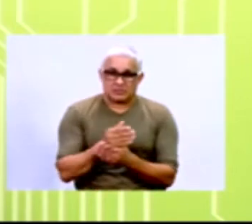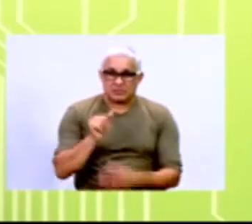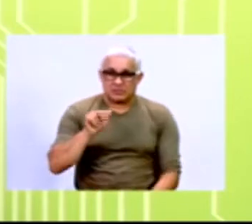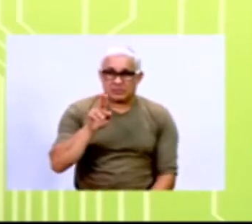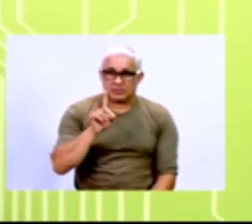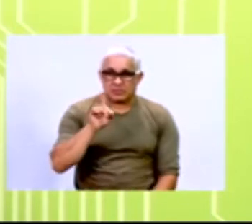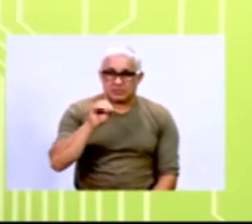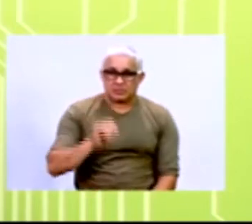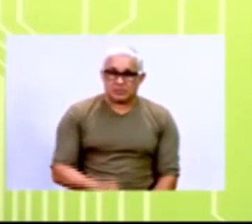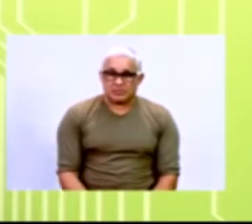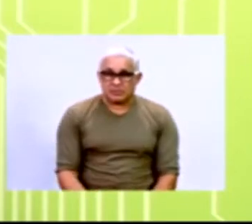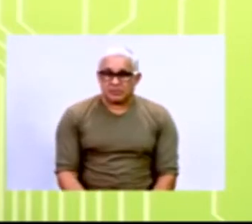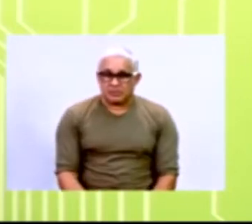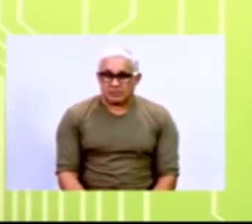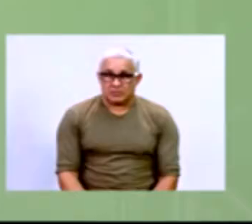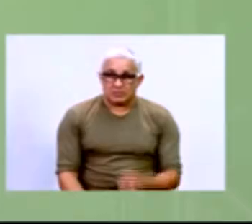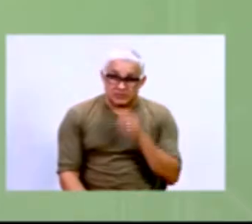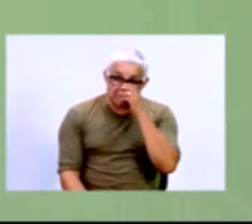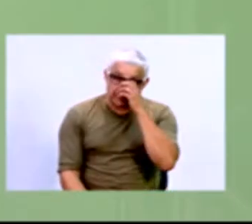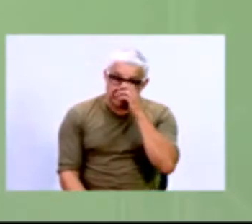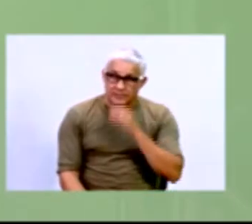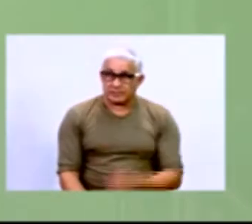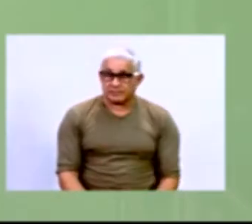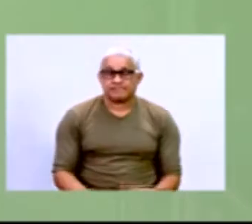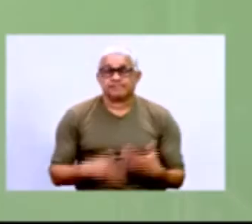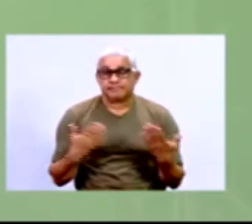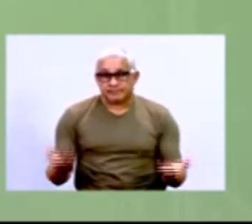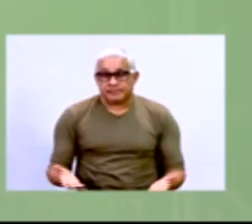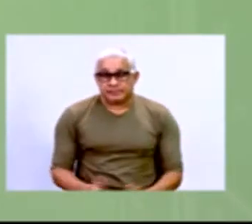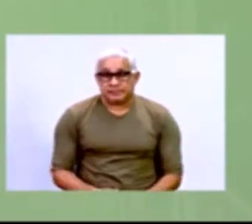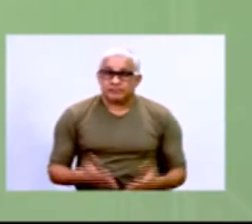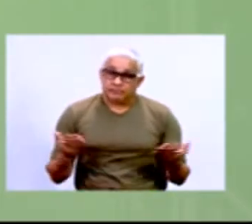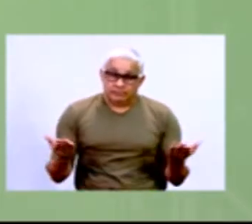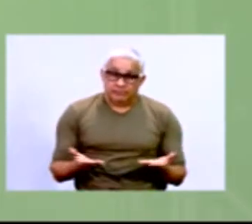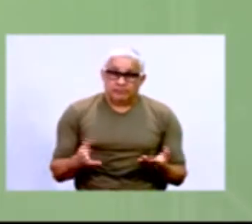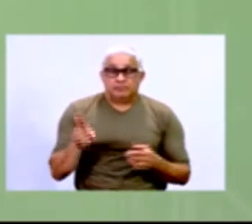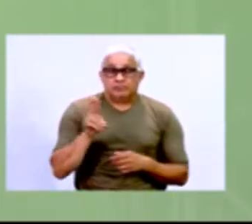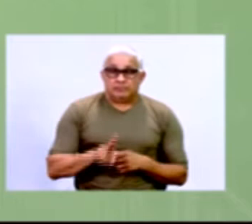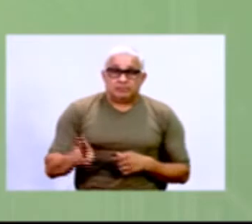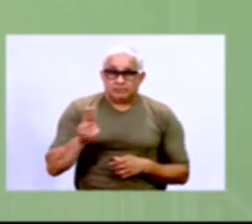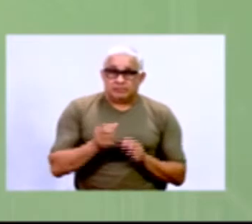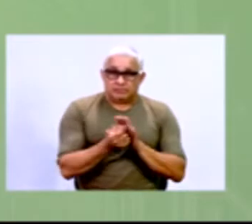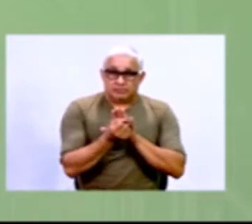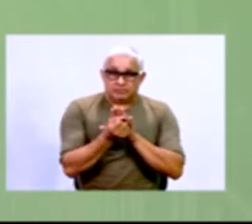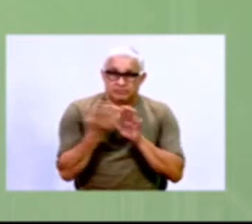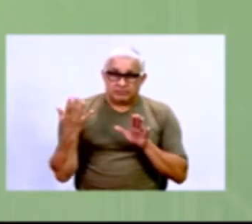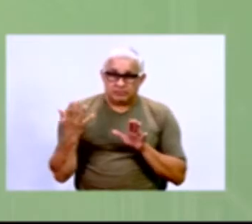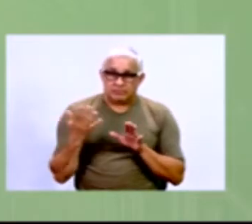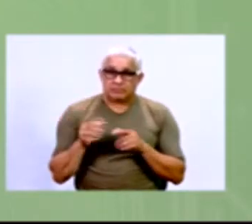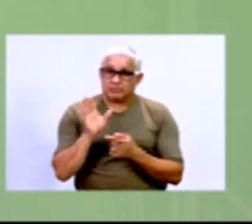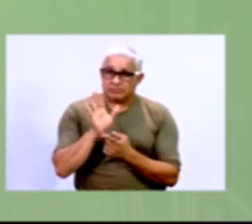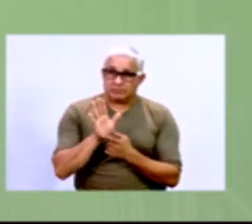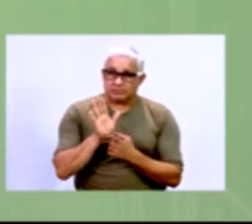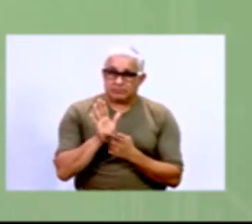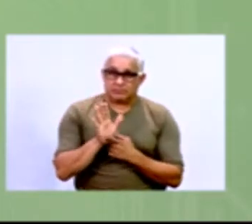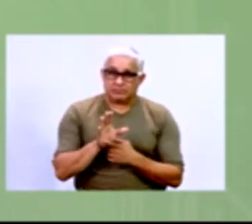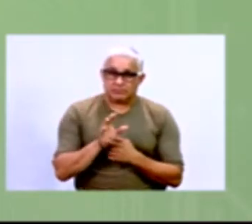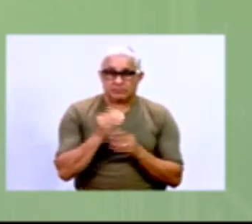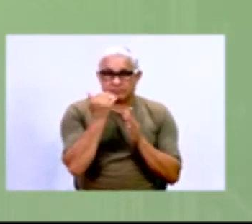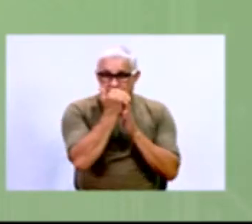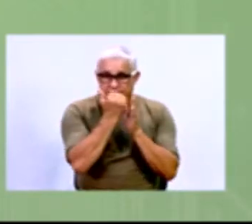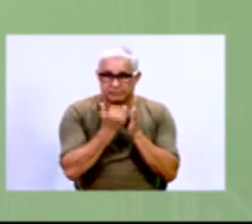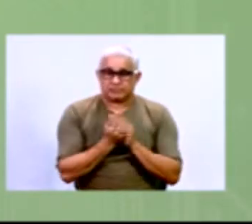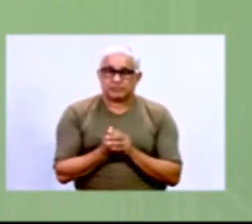áudio. Bom, mas aí, afinal de contas, hoje nós vamos usar um aplicativo, eu vou mostrar para vocês um software